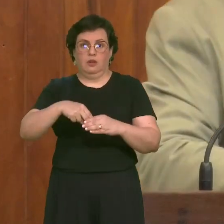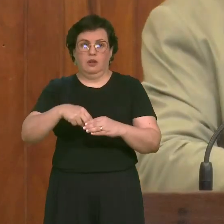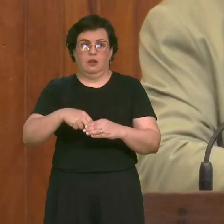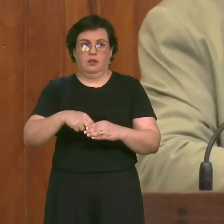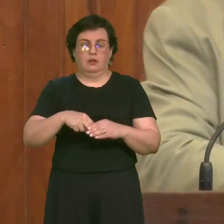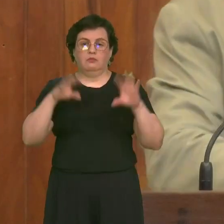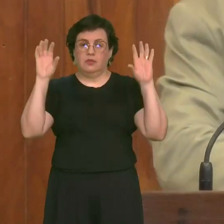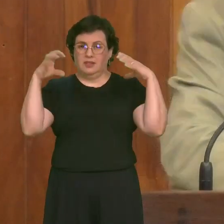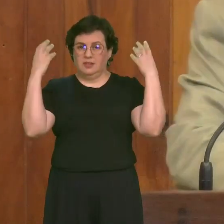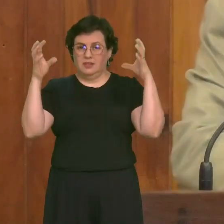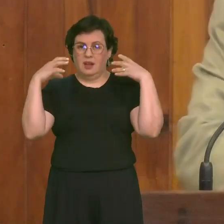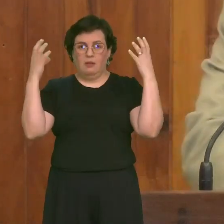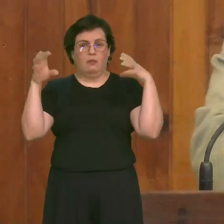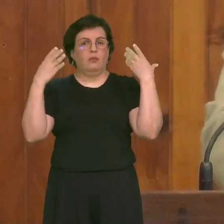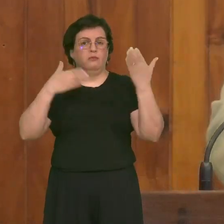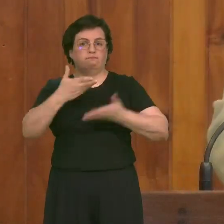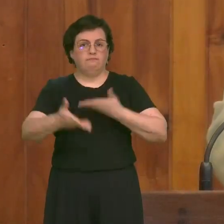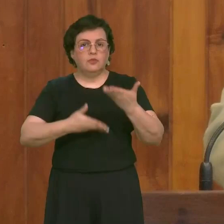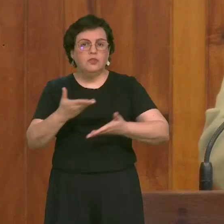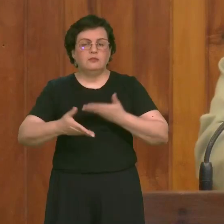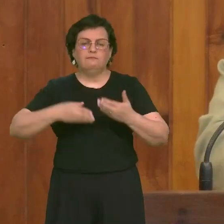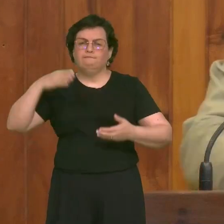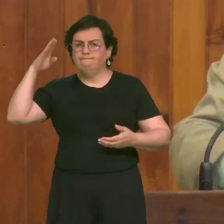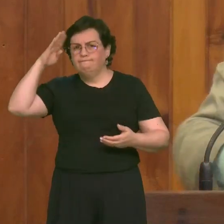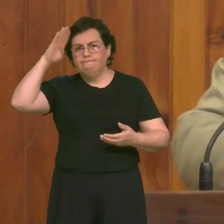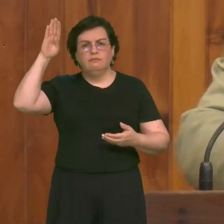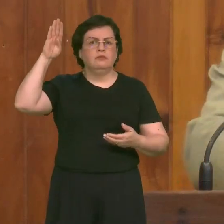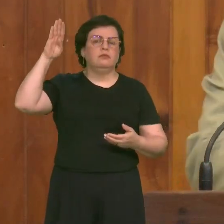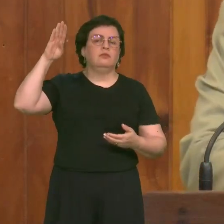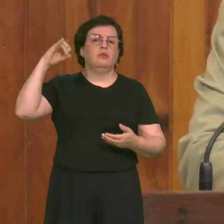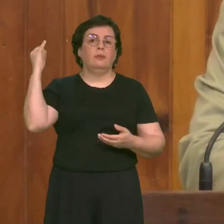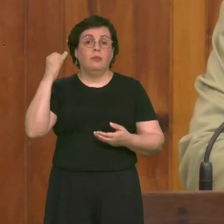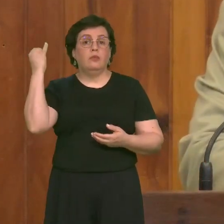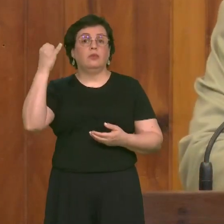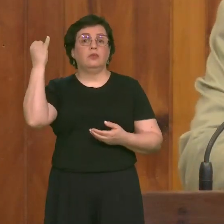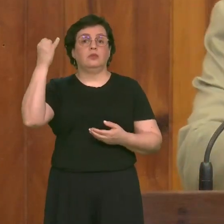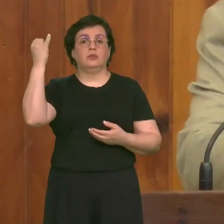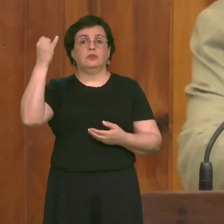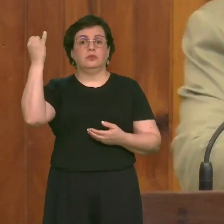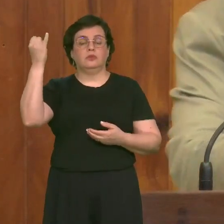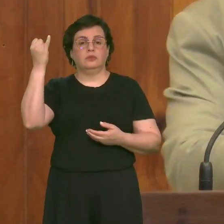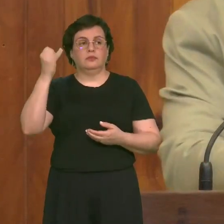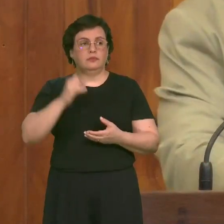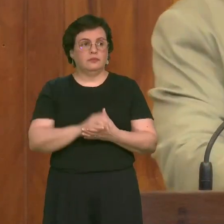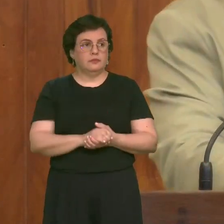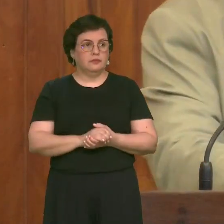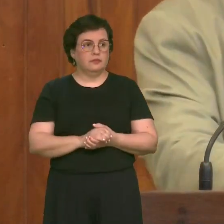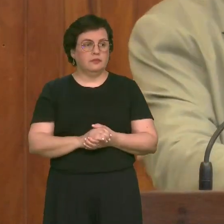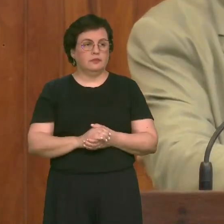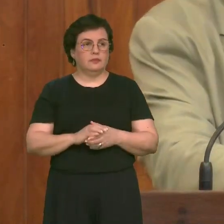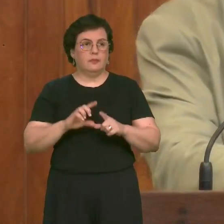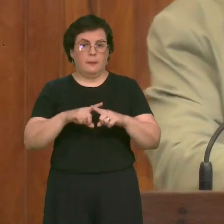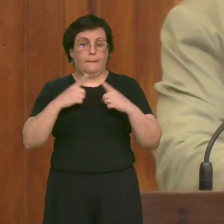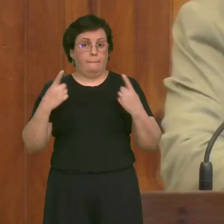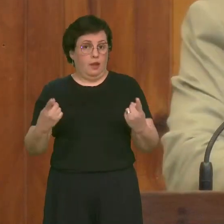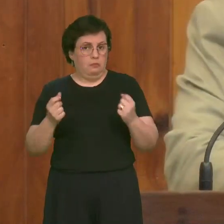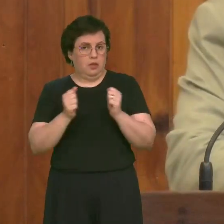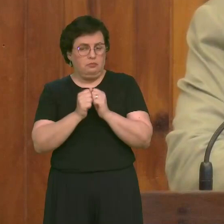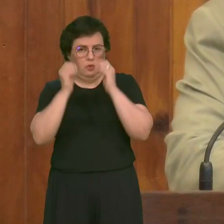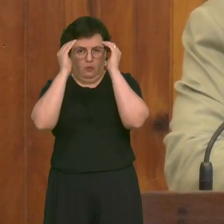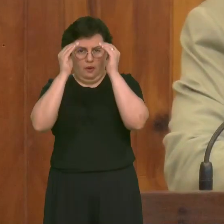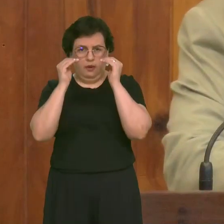SAMU é um serviço extremamente essencial agora o que me admira Com todo o respeito